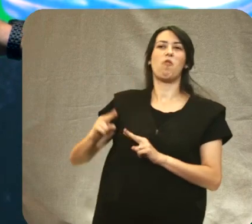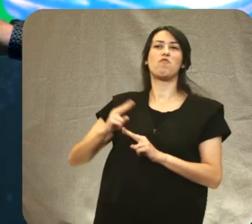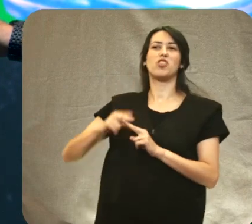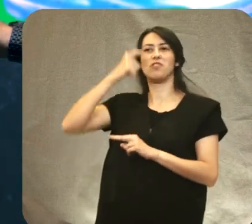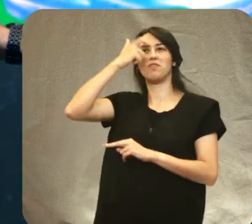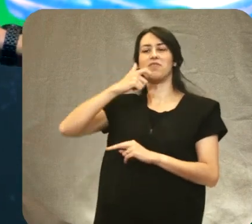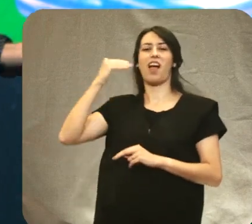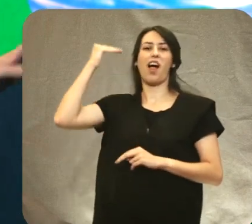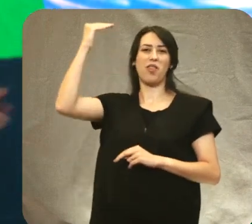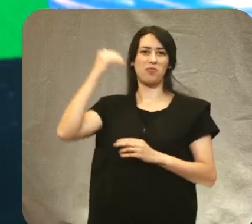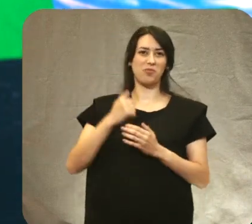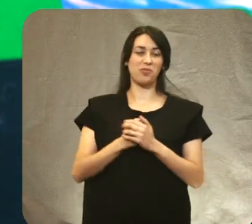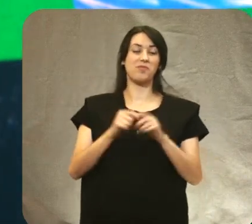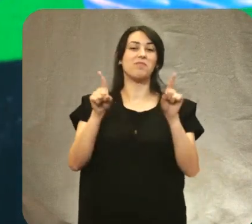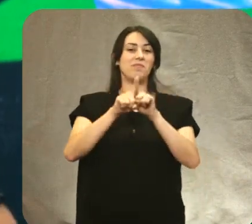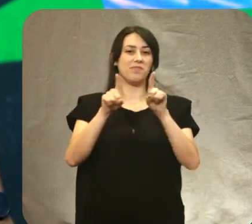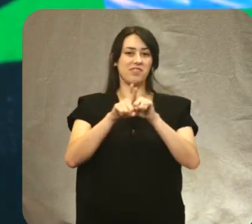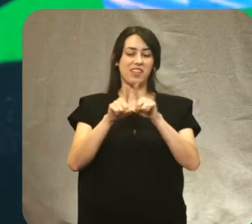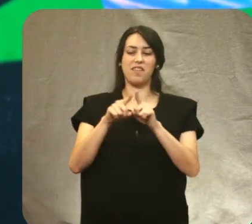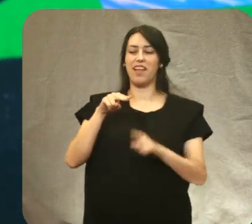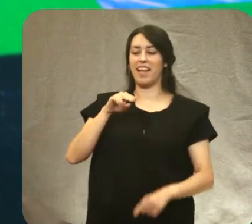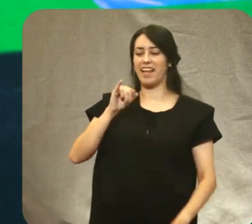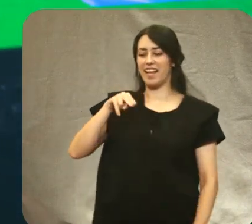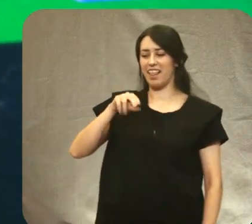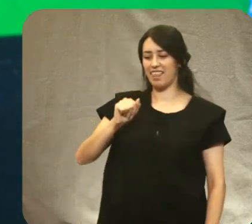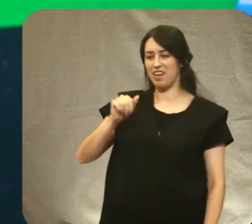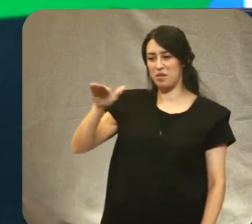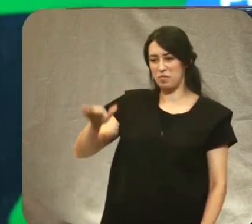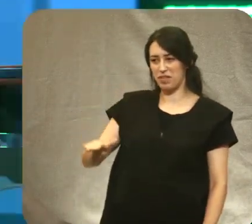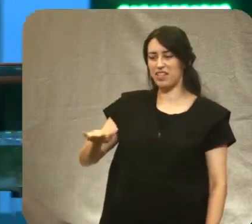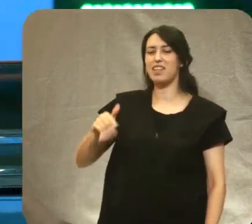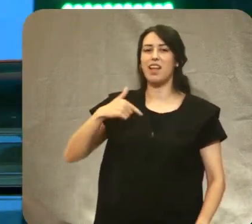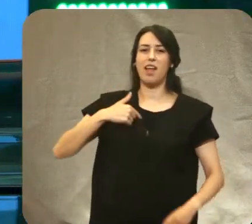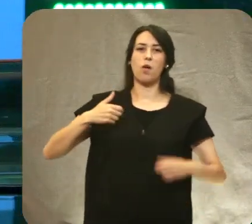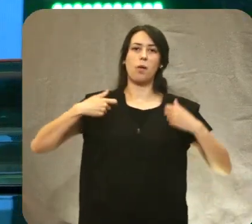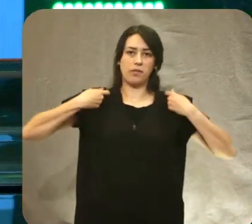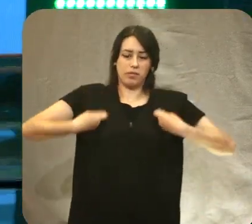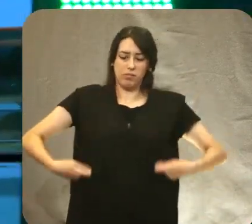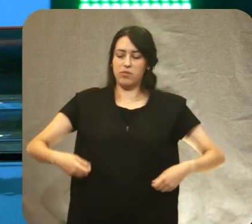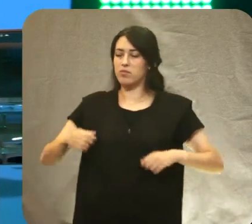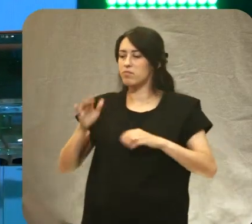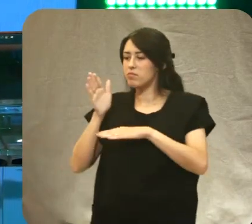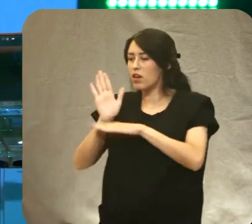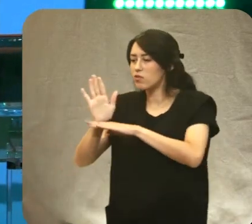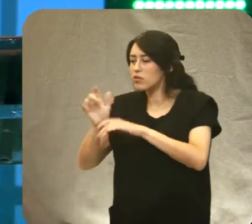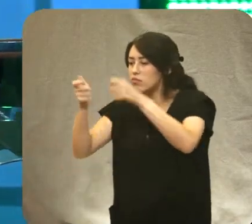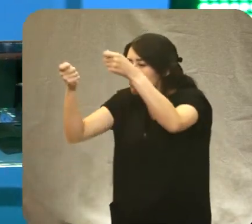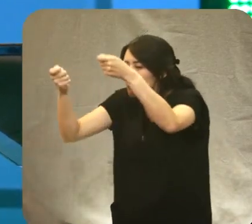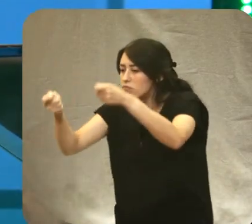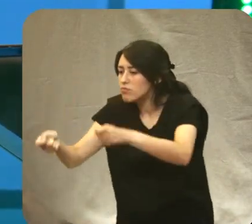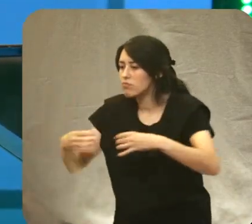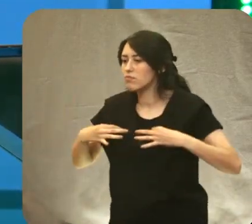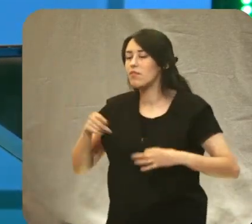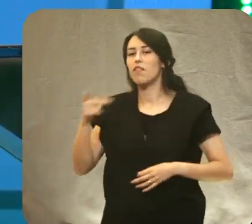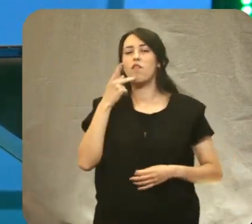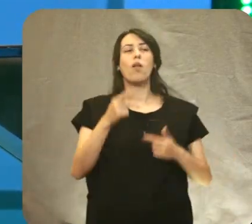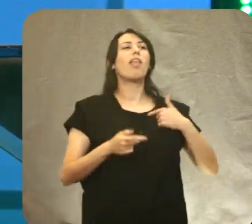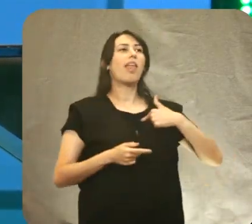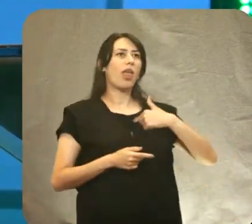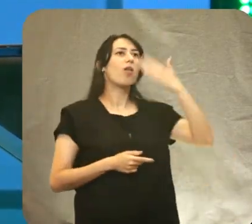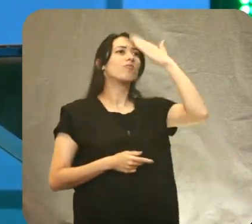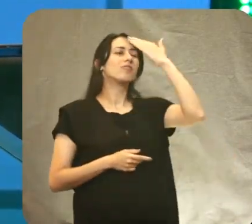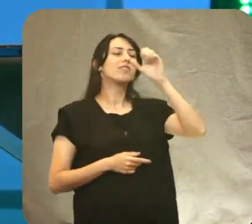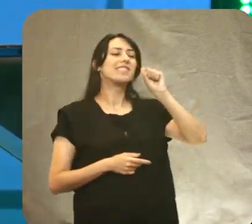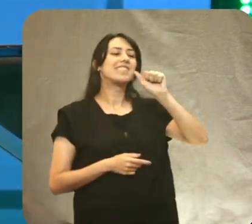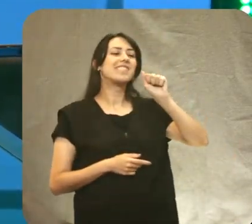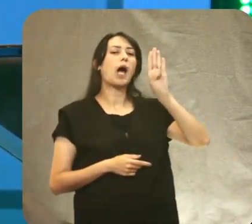Eu lembro da Nina também, pequenininha, eu cheguei com uma camiseta, queria colocar nela, e ela falava assim, eu sabo, papai.